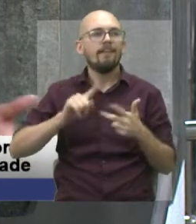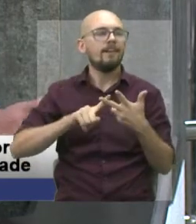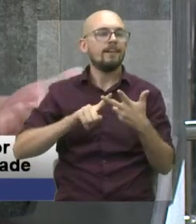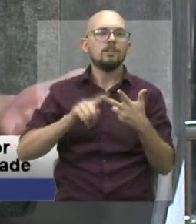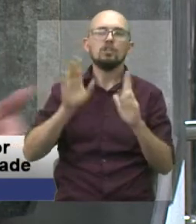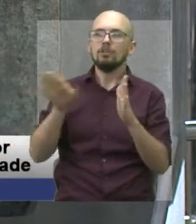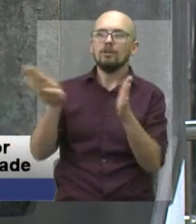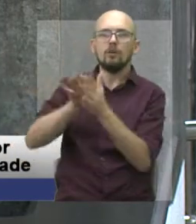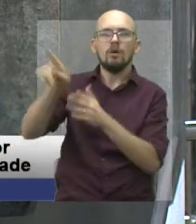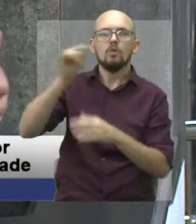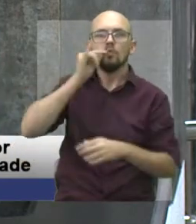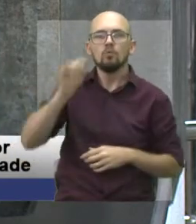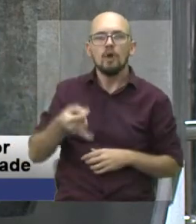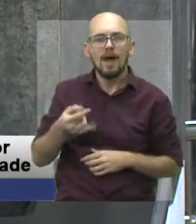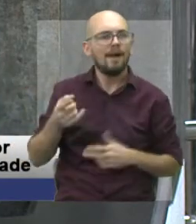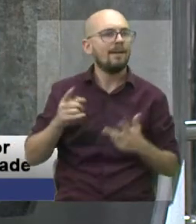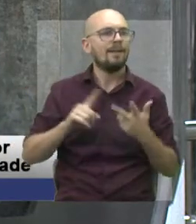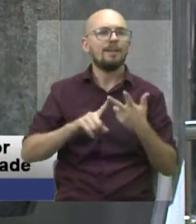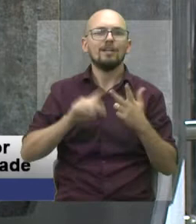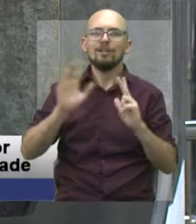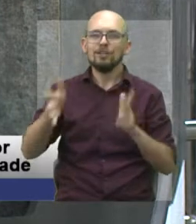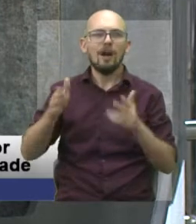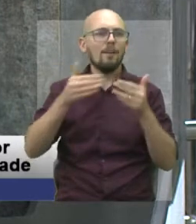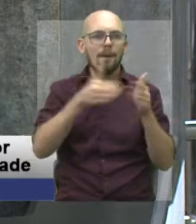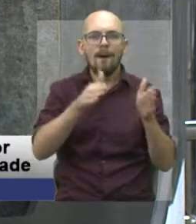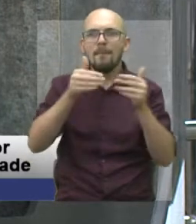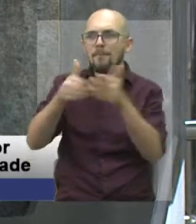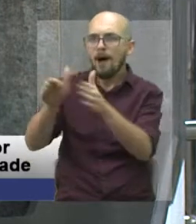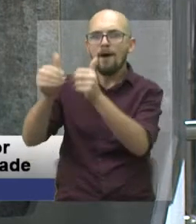Chegamos em Jundiaí. Então,